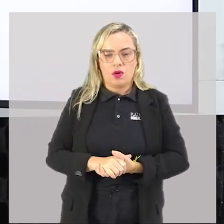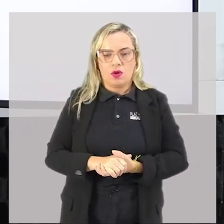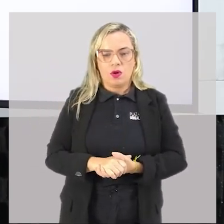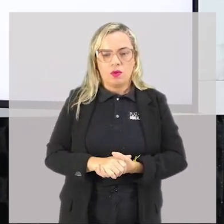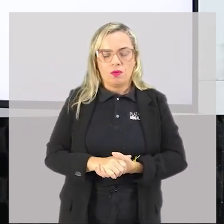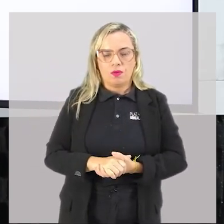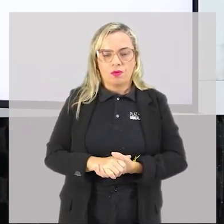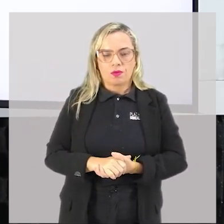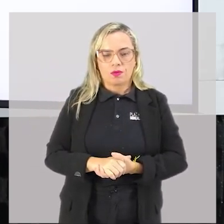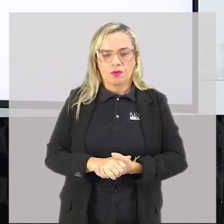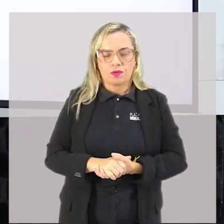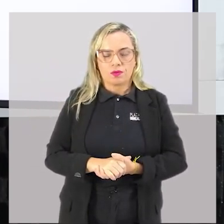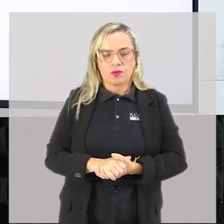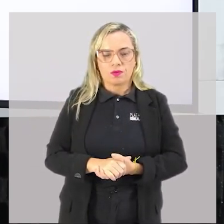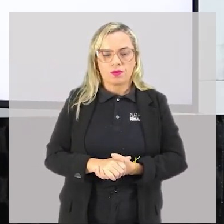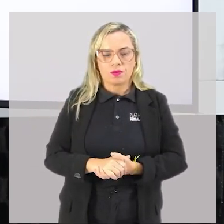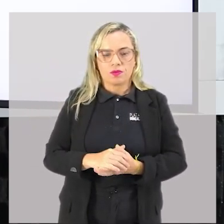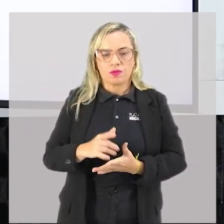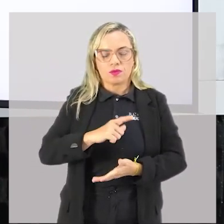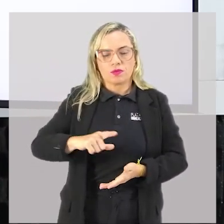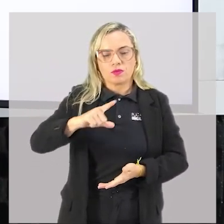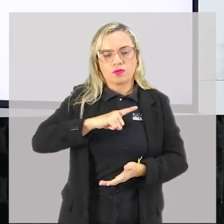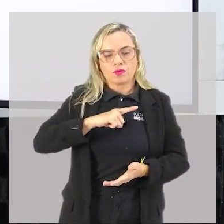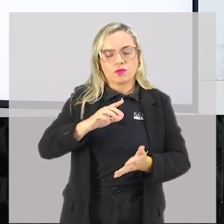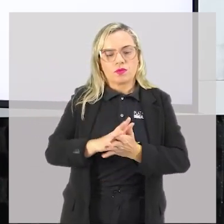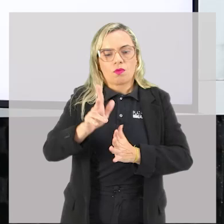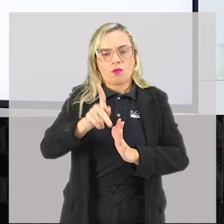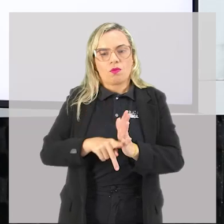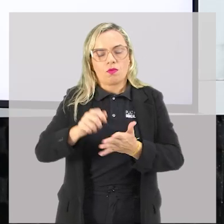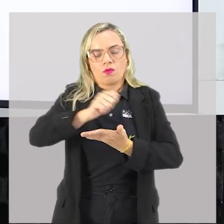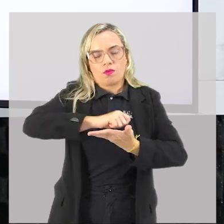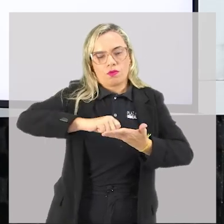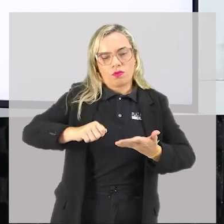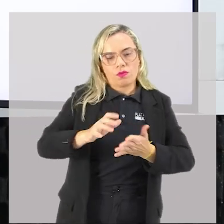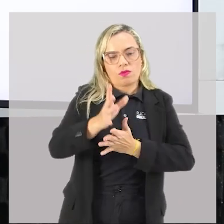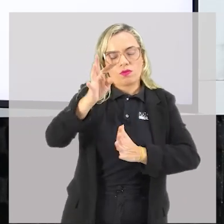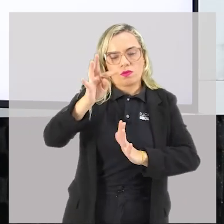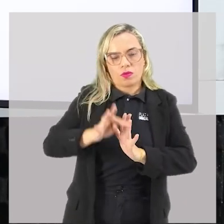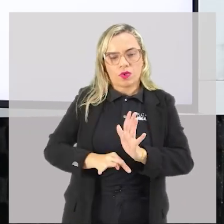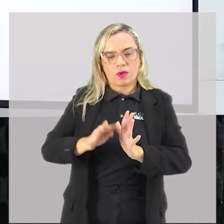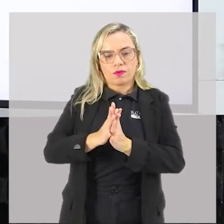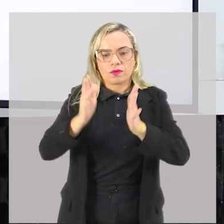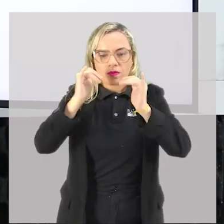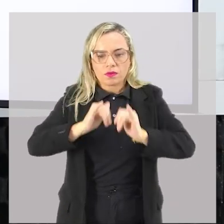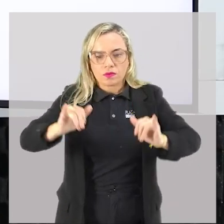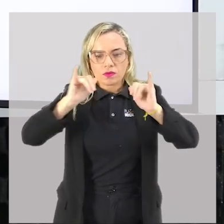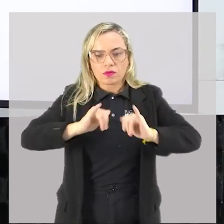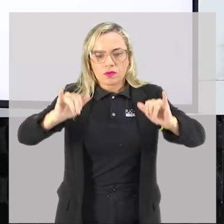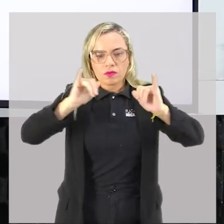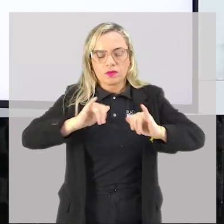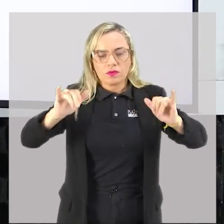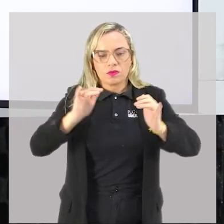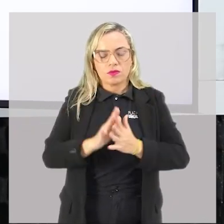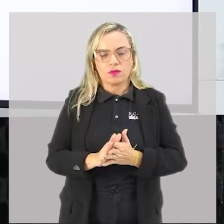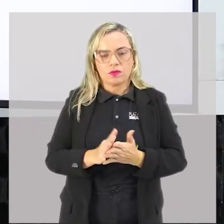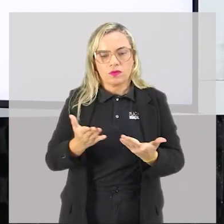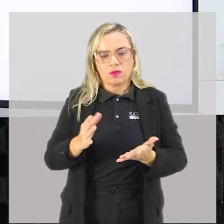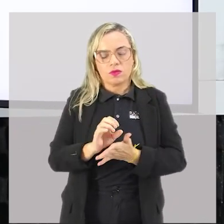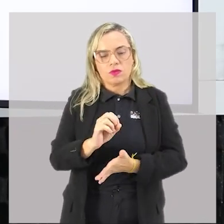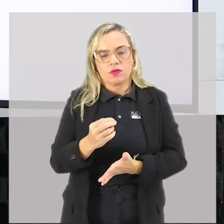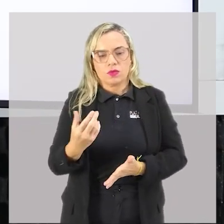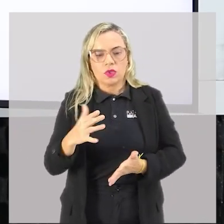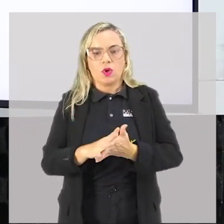or opinion text. Então, você vai ter produções textuais que são informativas e